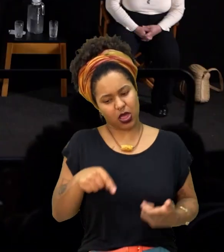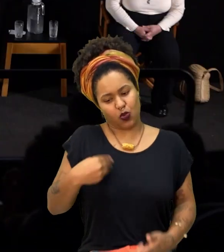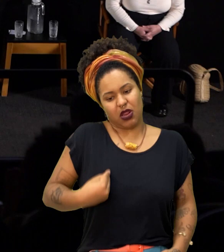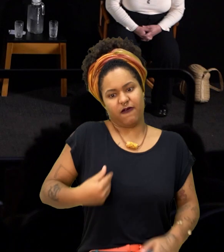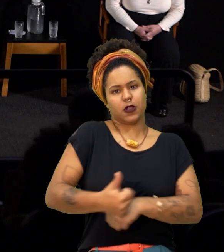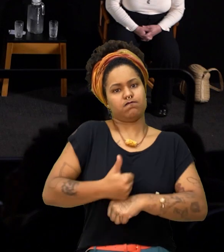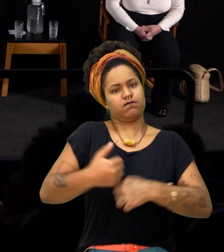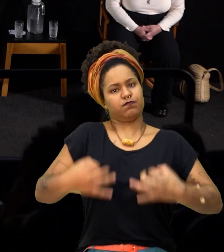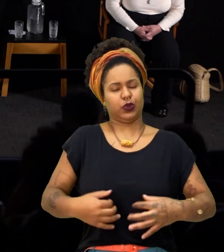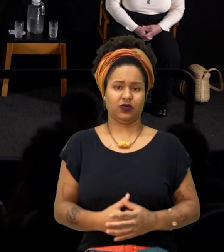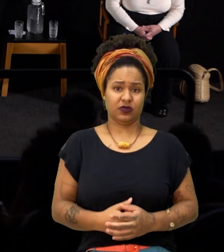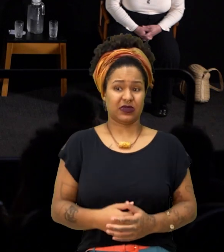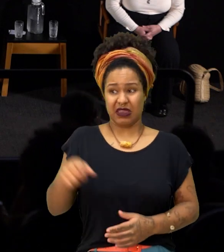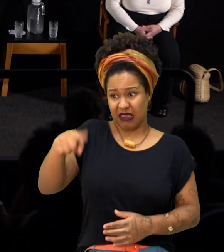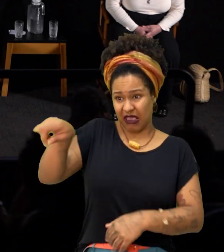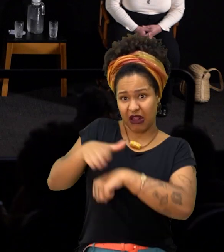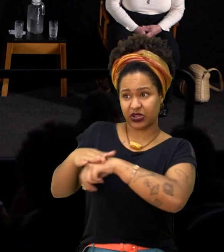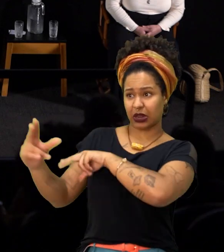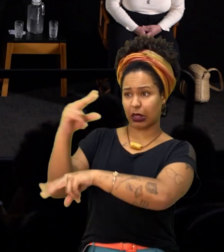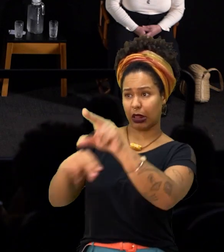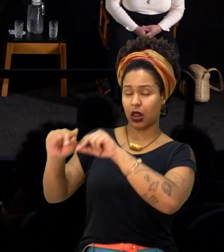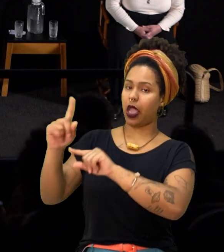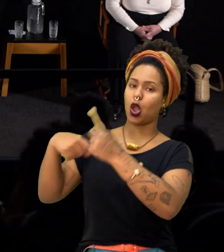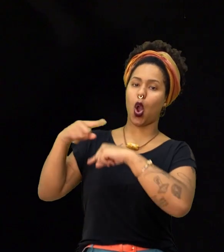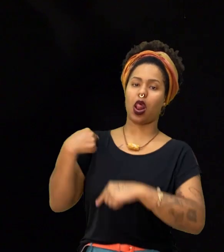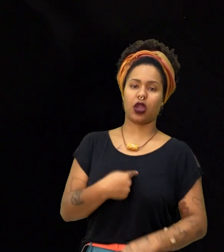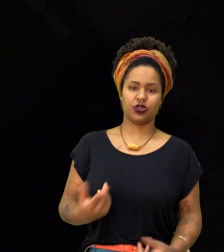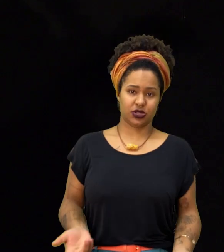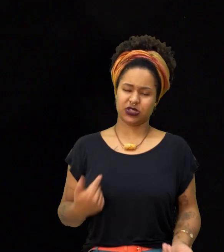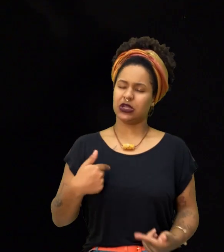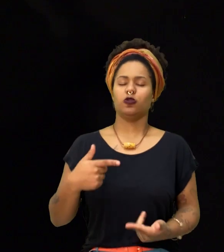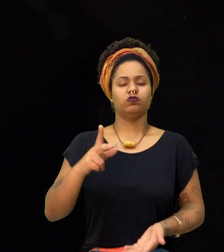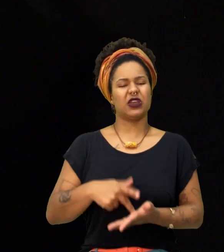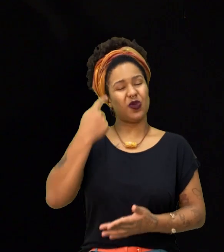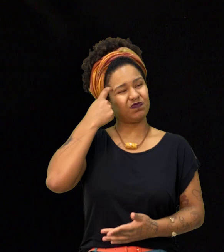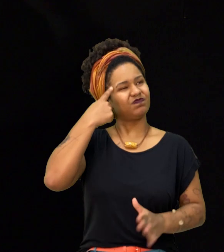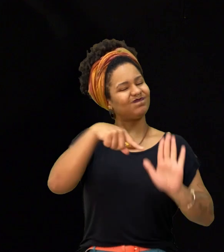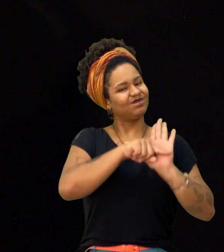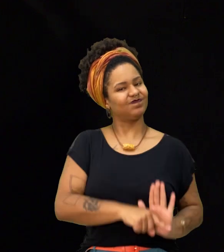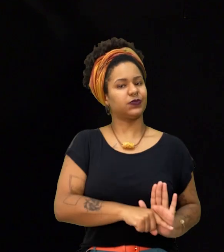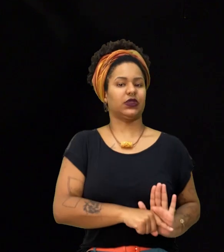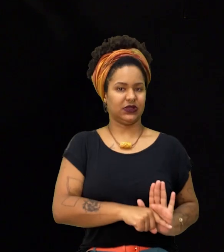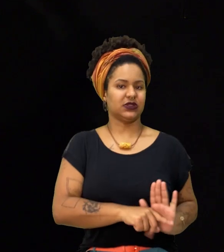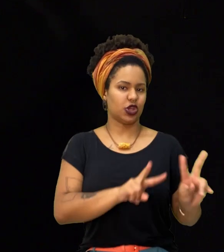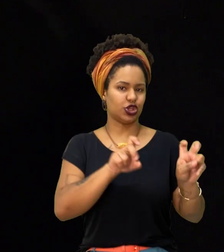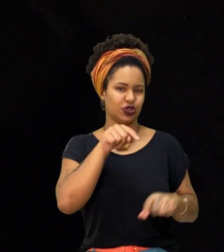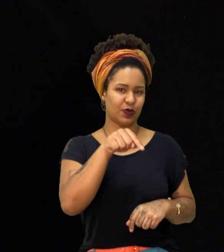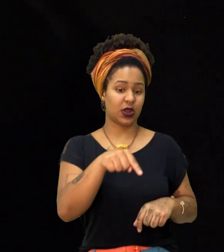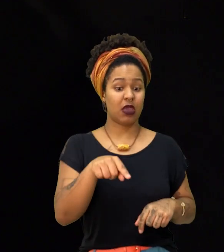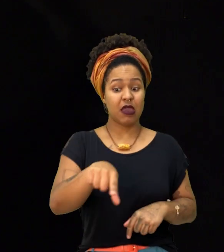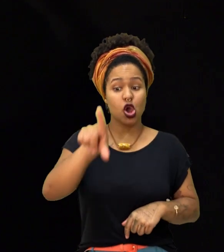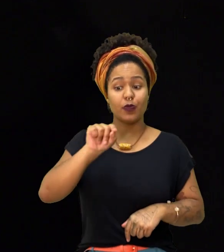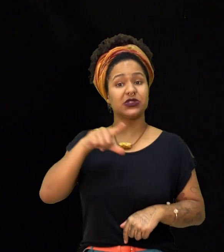decentemente. E isso que eles estão fazendo é enrolar a gente. Então, ao contrário, eu sou super pessimista. Eu acho que a única alternativa que a gente tem é